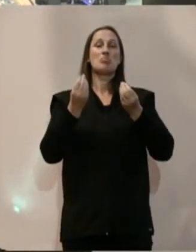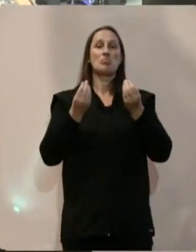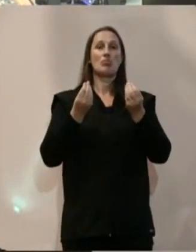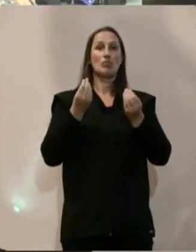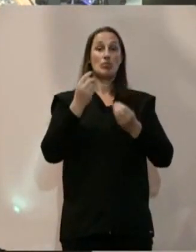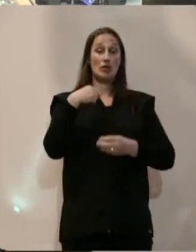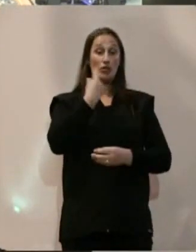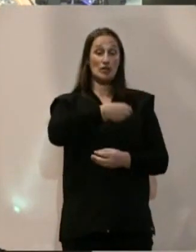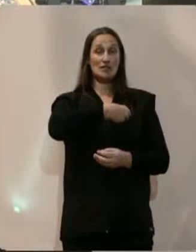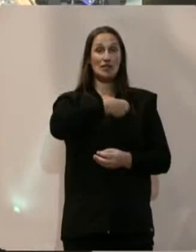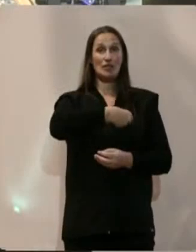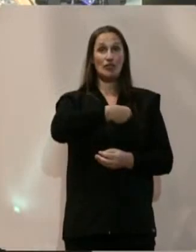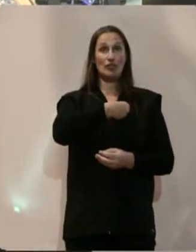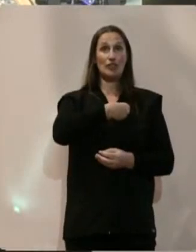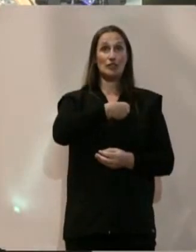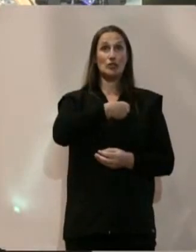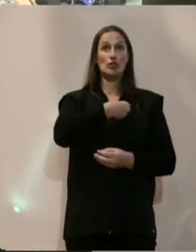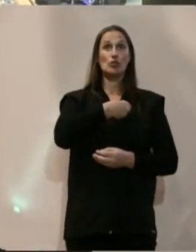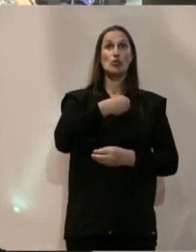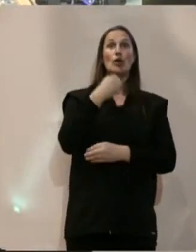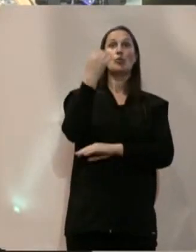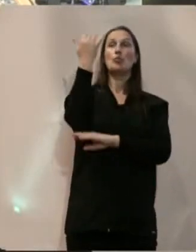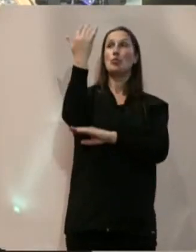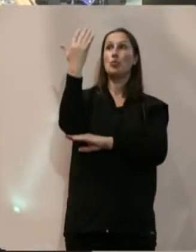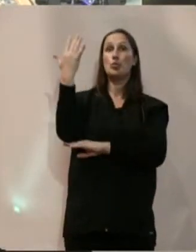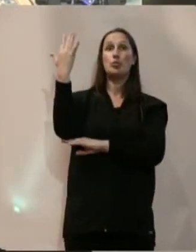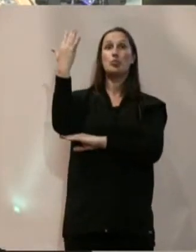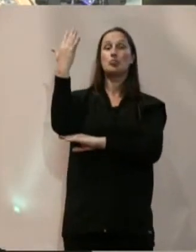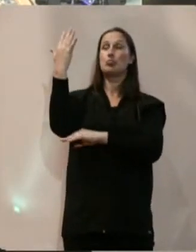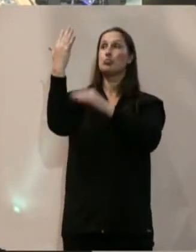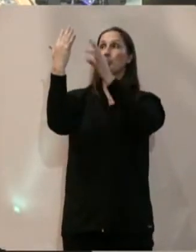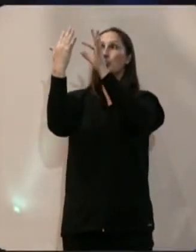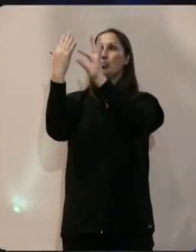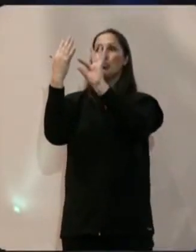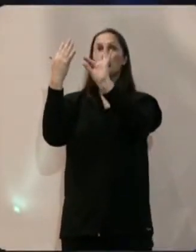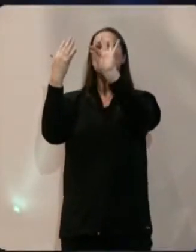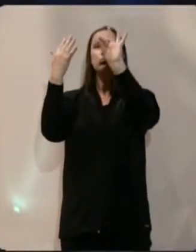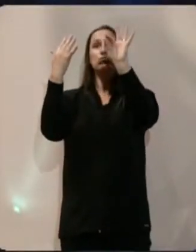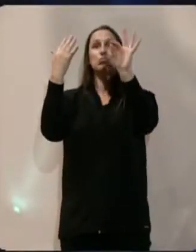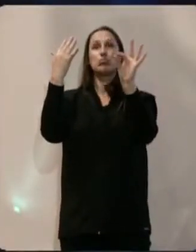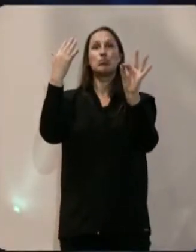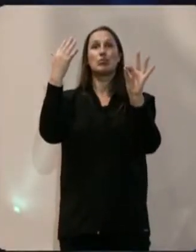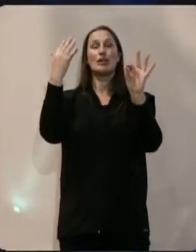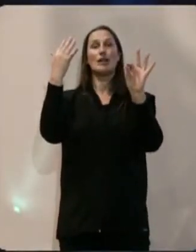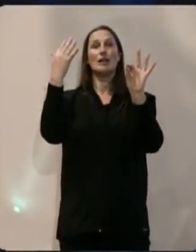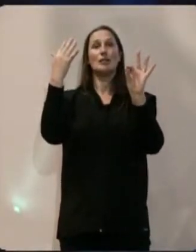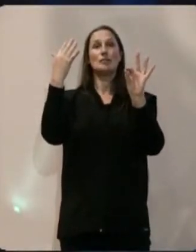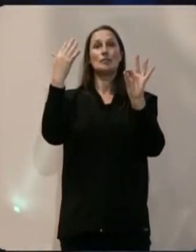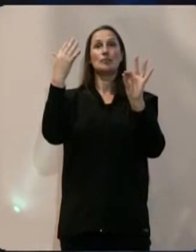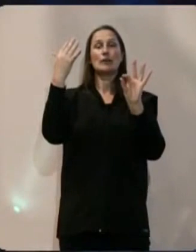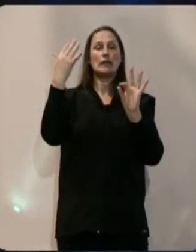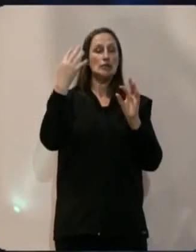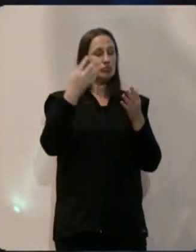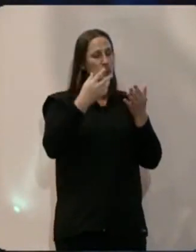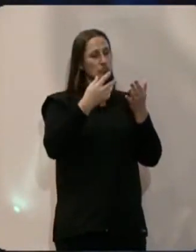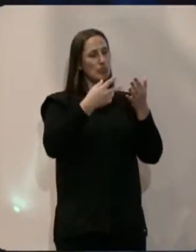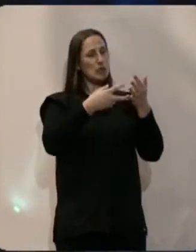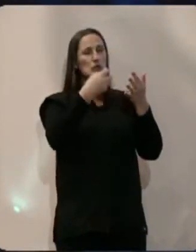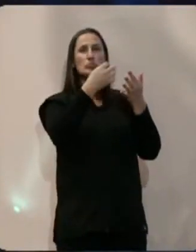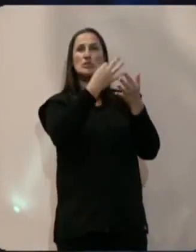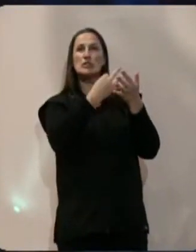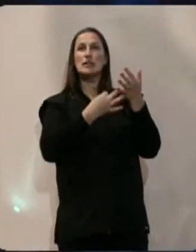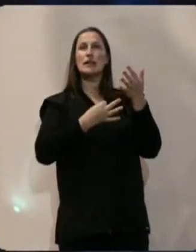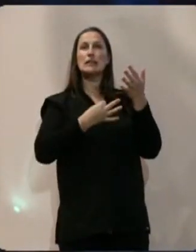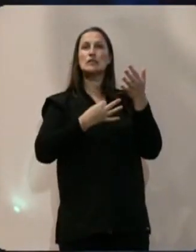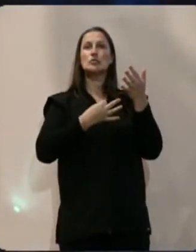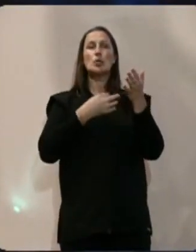a nossa vida, como um ramo dessa videira. E olhando para esse texto, a gente fez